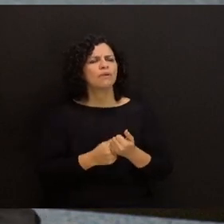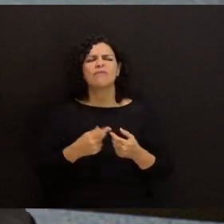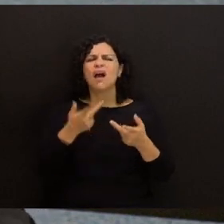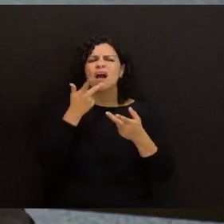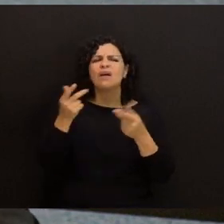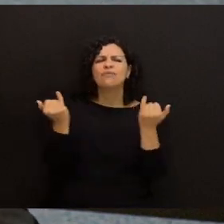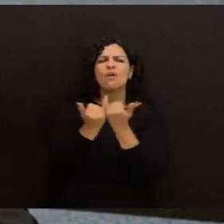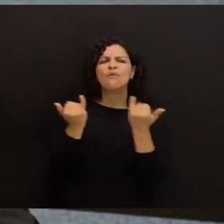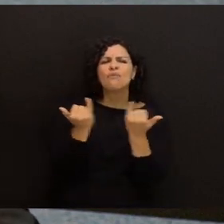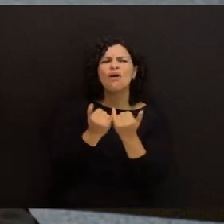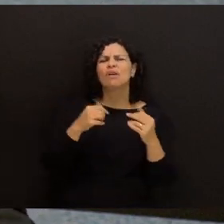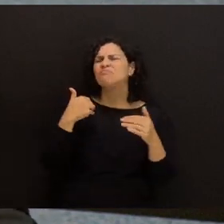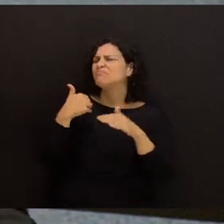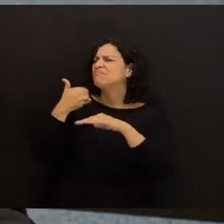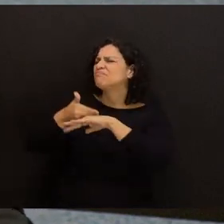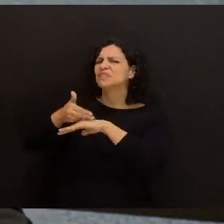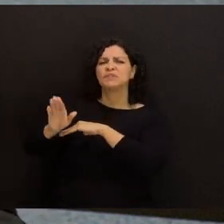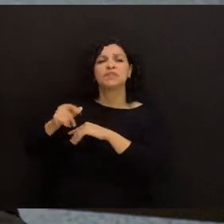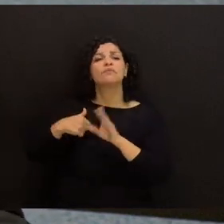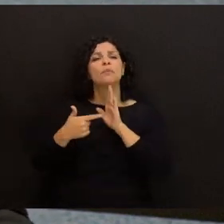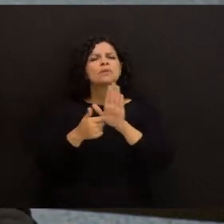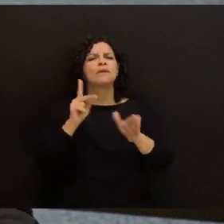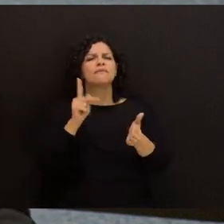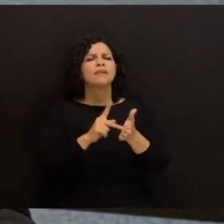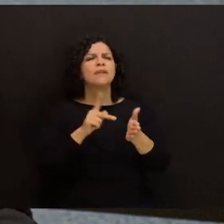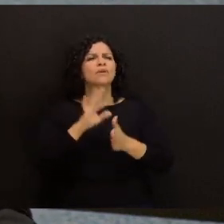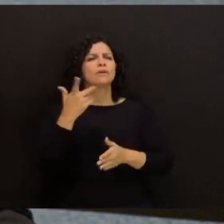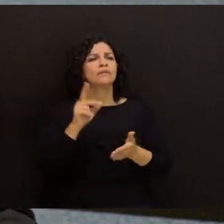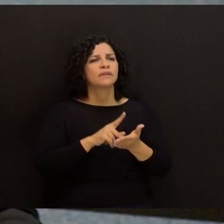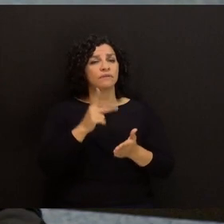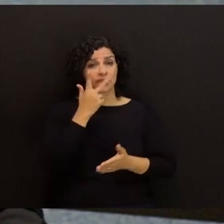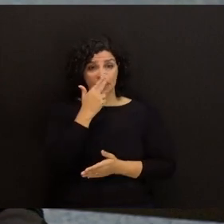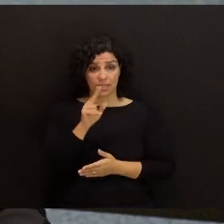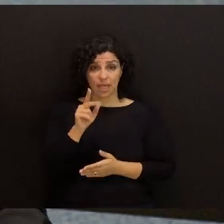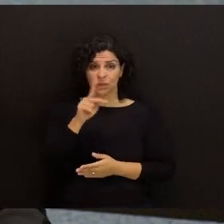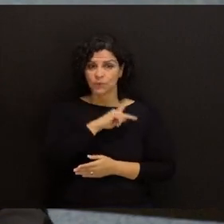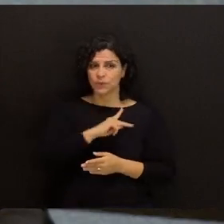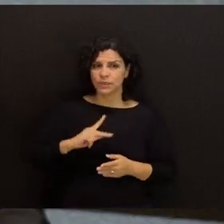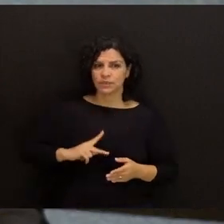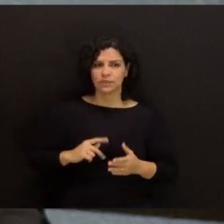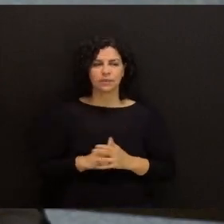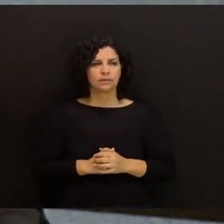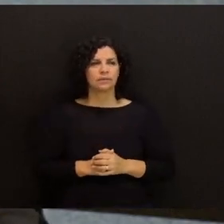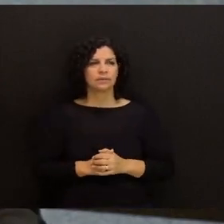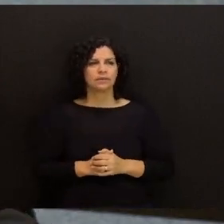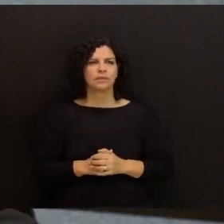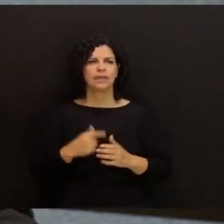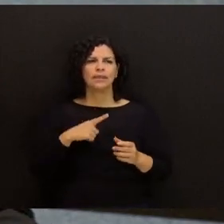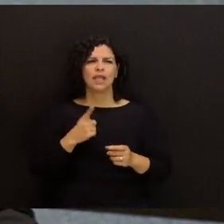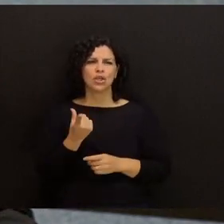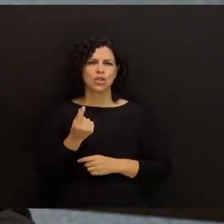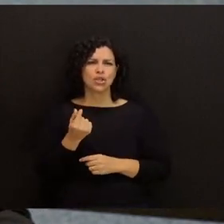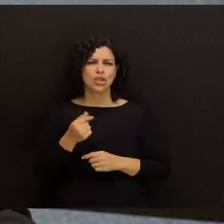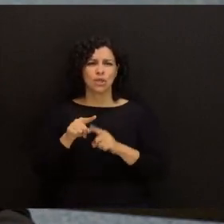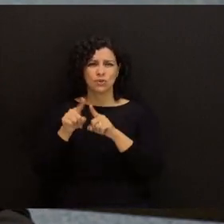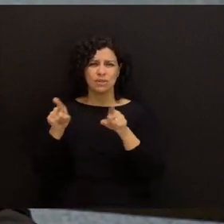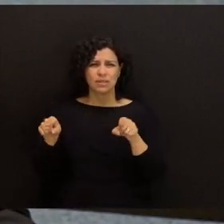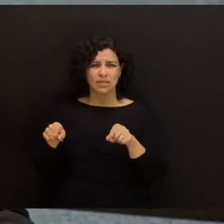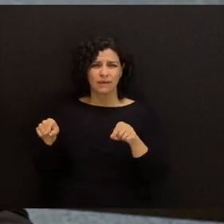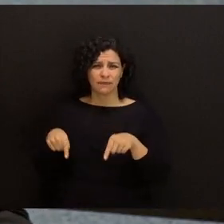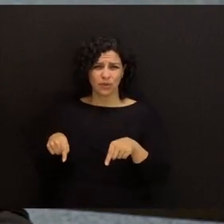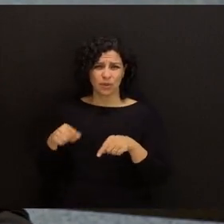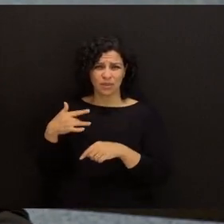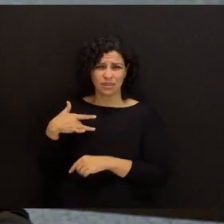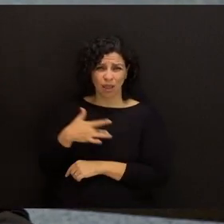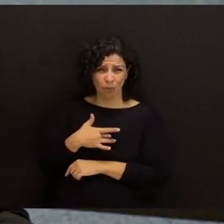nós vamos trabalhar com a verdade mostrar o que está acontecendo vocês acham presidente que esse desvio pequeno de um funcionário na saúde foi